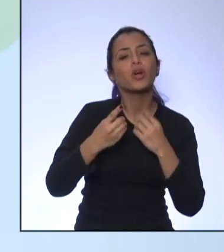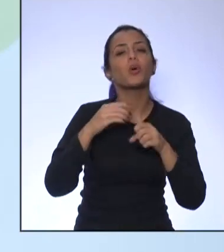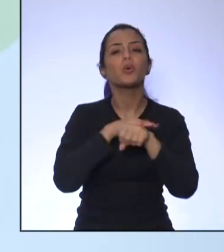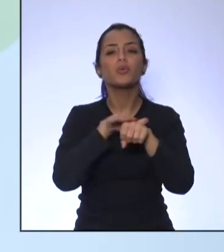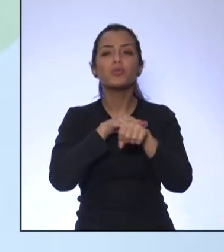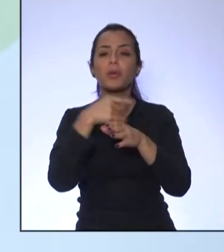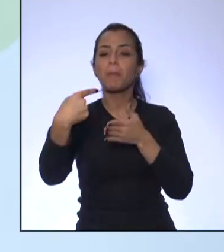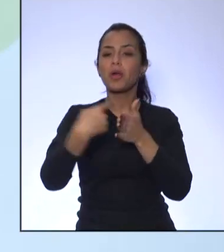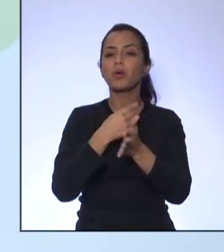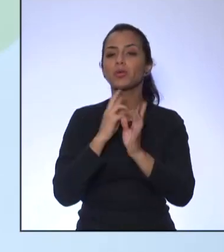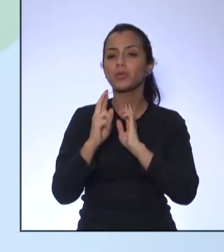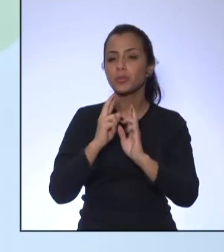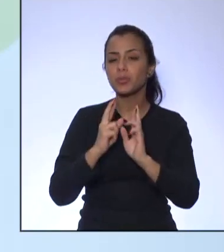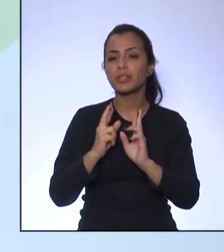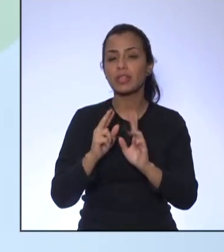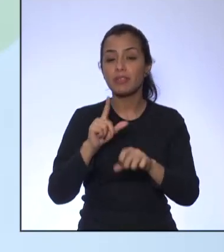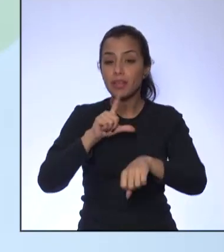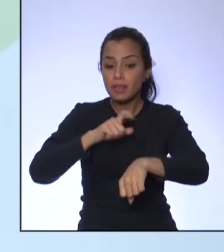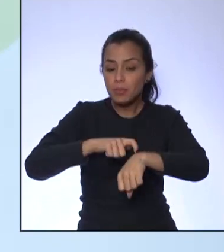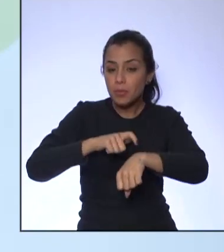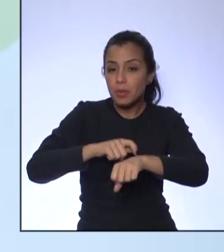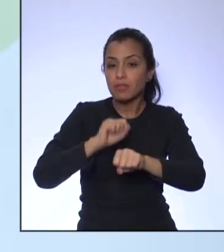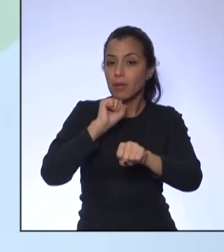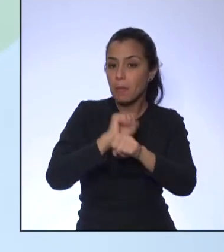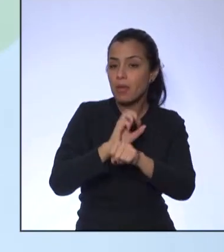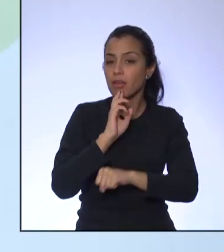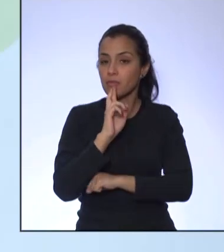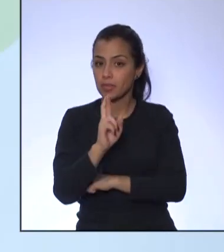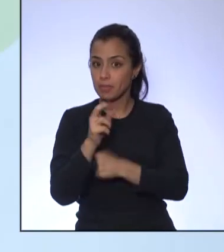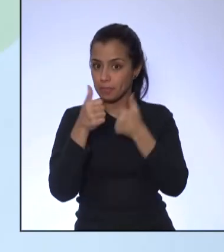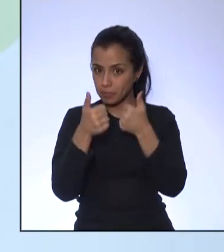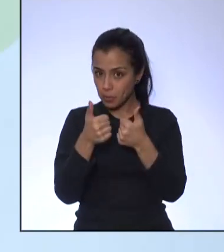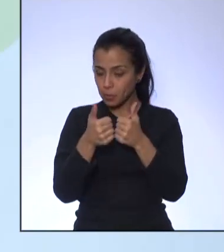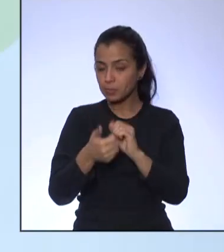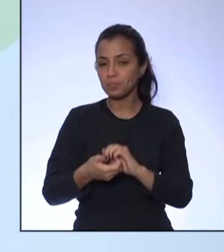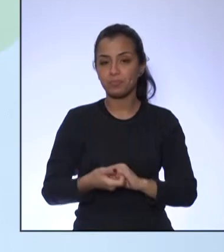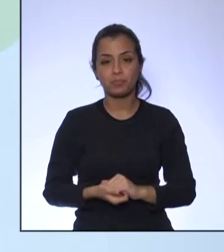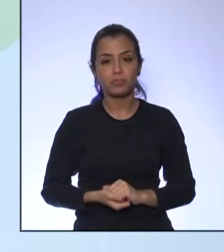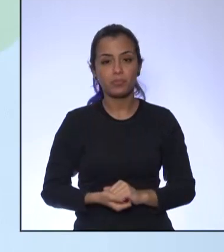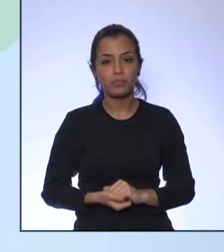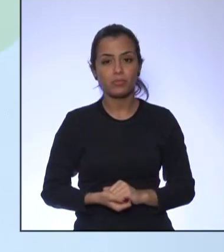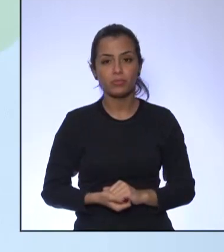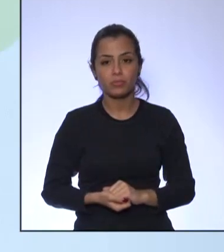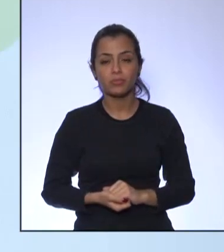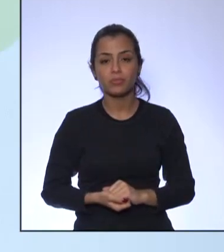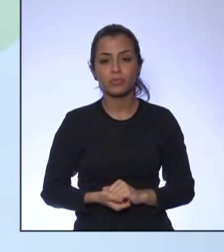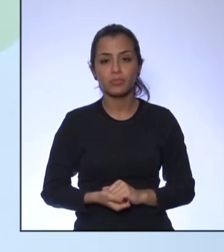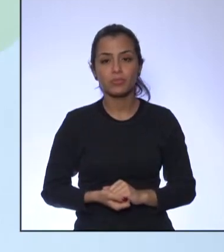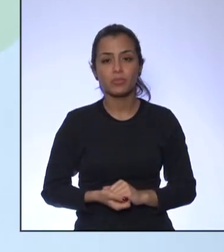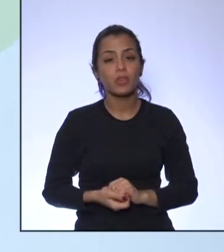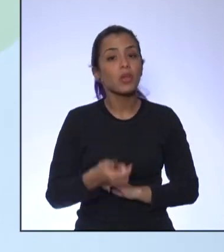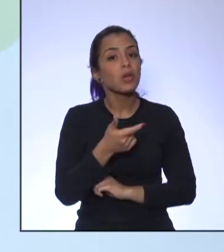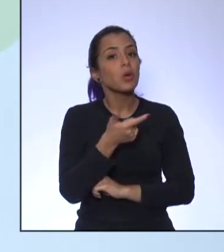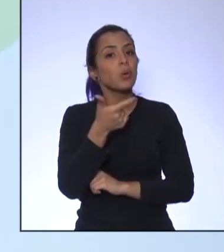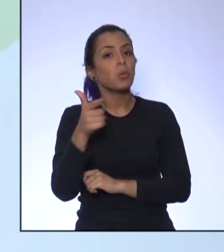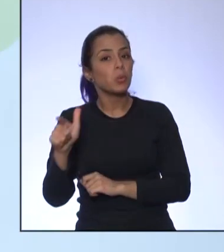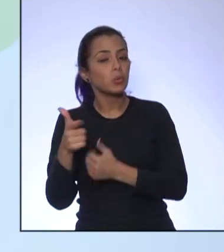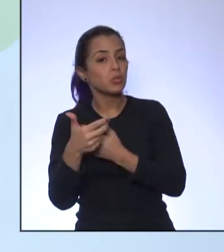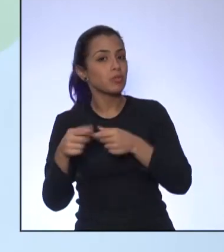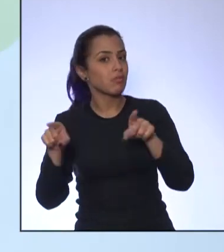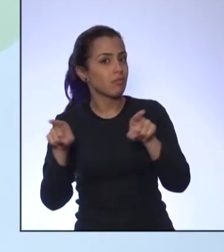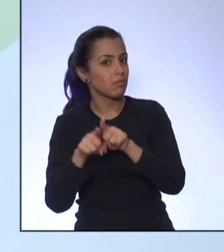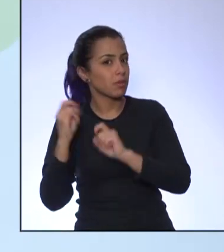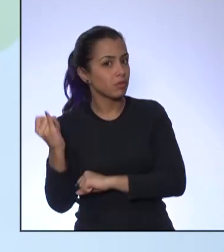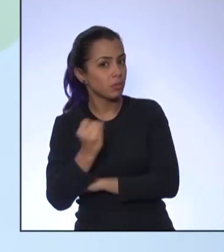algum momento, a gente vai conseguir dar umas paradinhas e olhar para esse chat. Além disso, o que é muito importante, caso vocês tenham aí, pedir